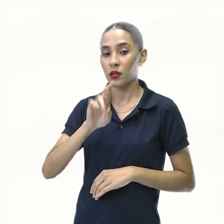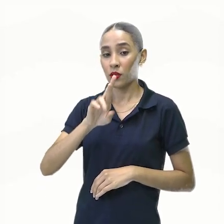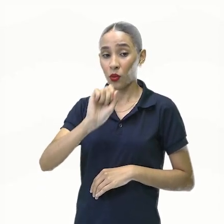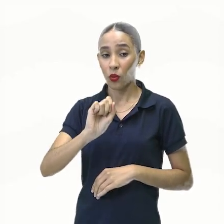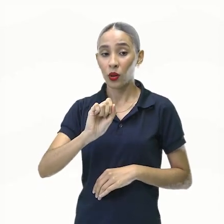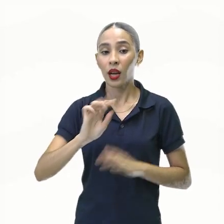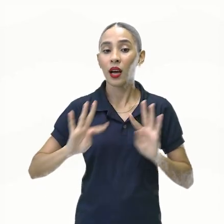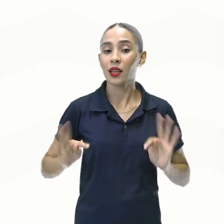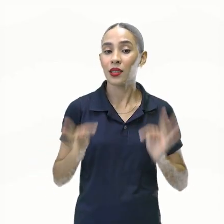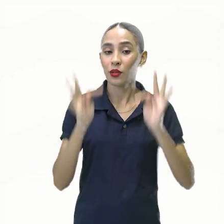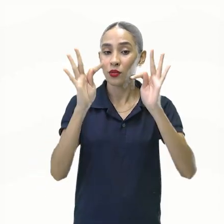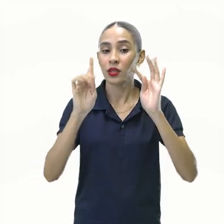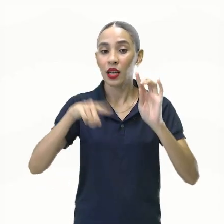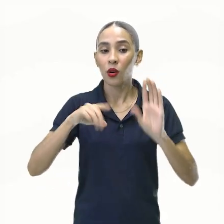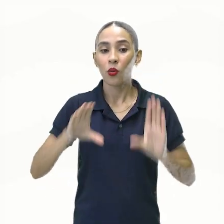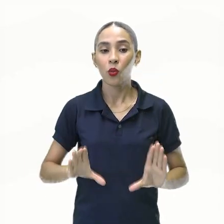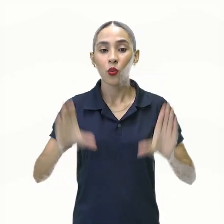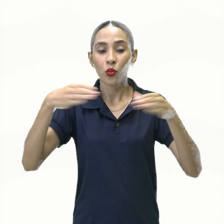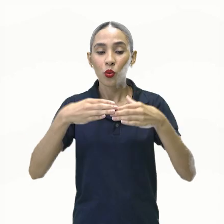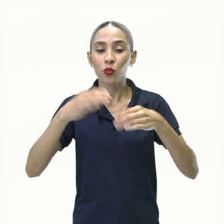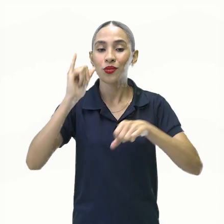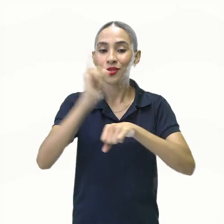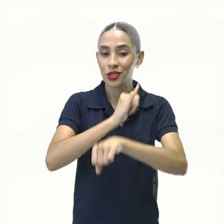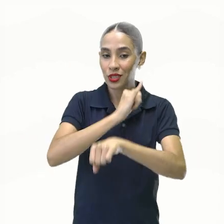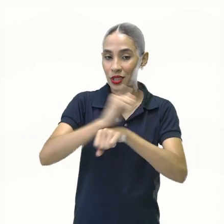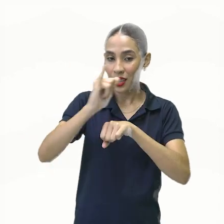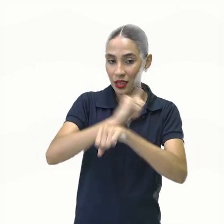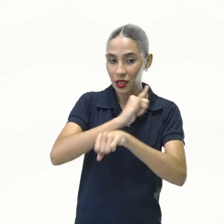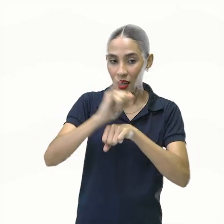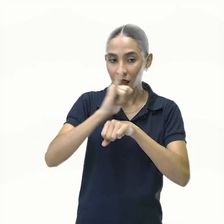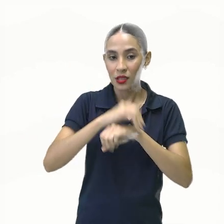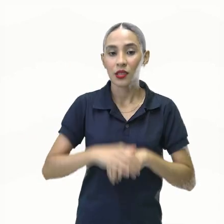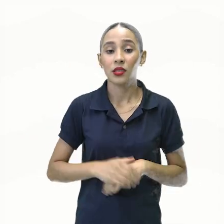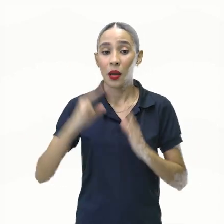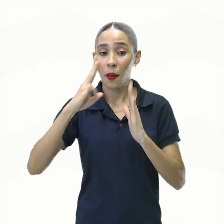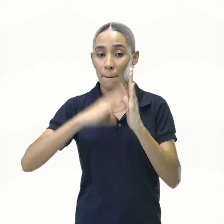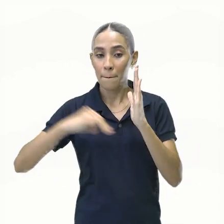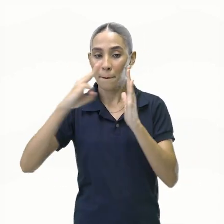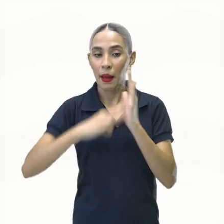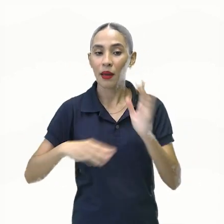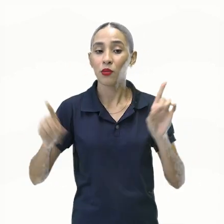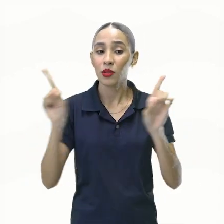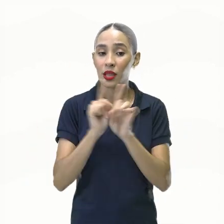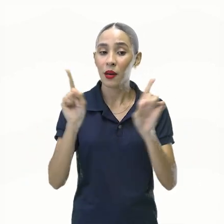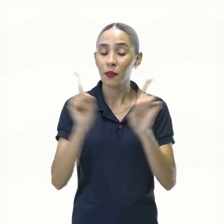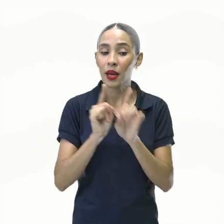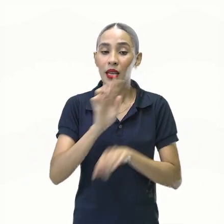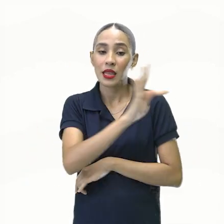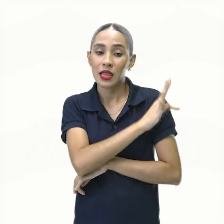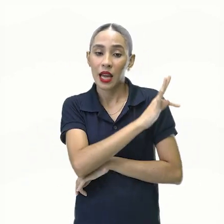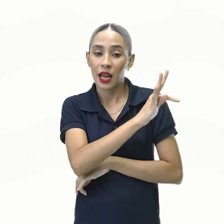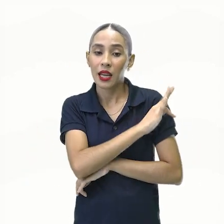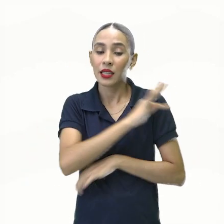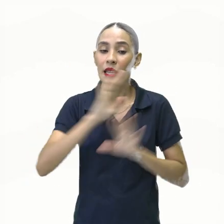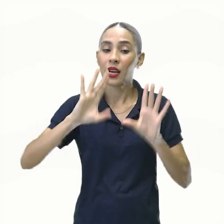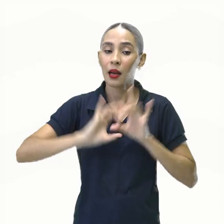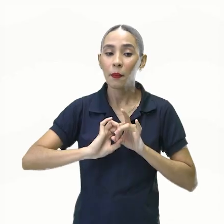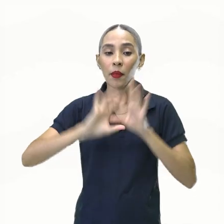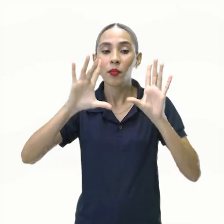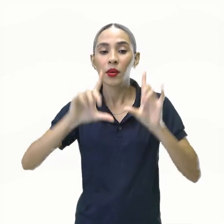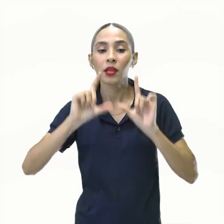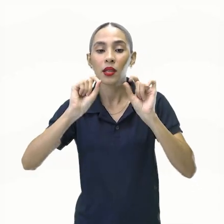tecnologia, olha lá, é o conjunto dos instrumentos, métodos e técnicas